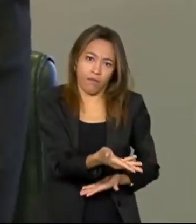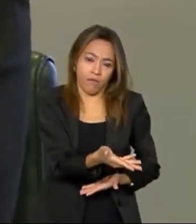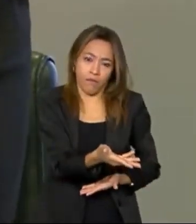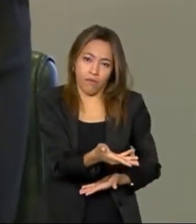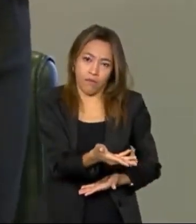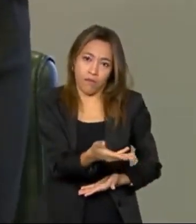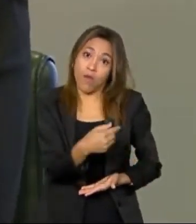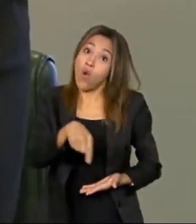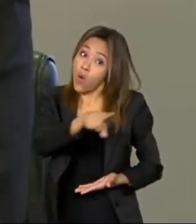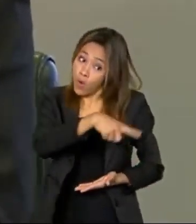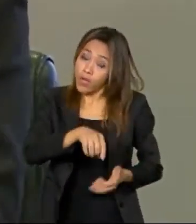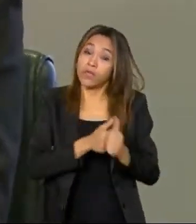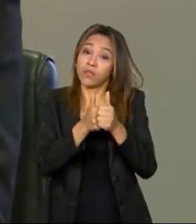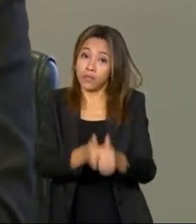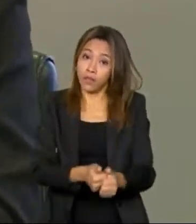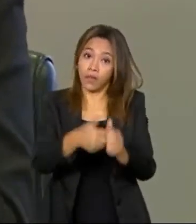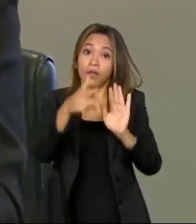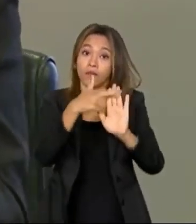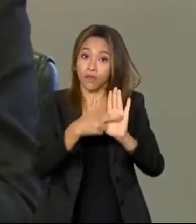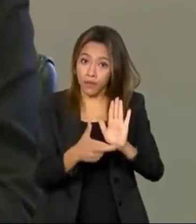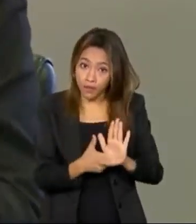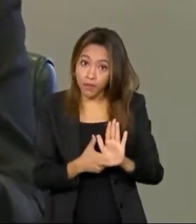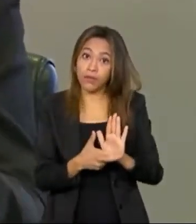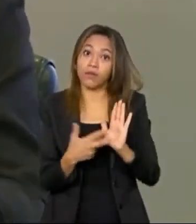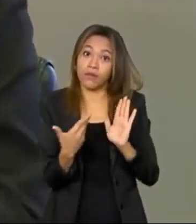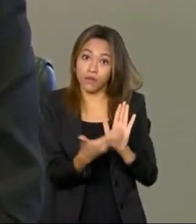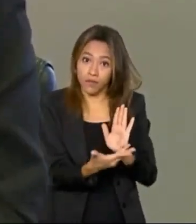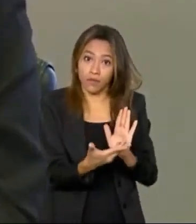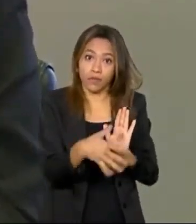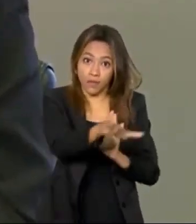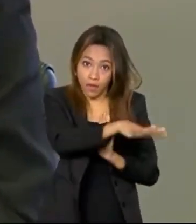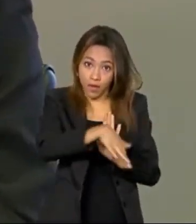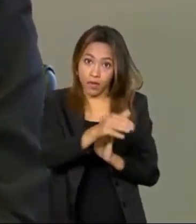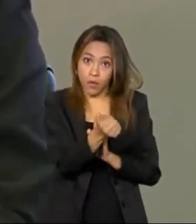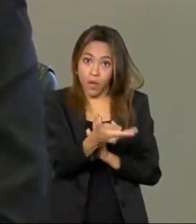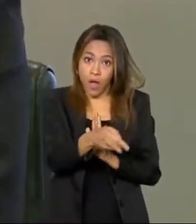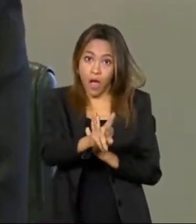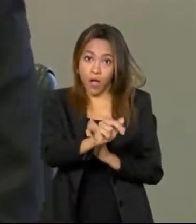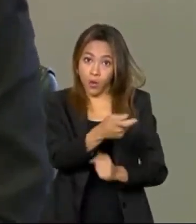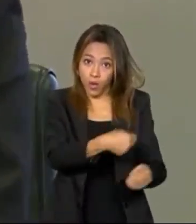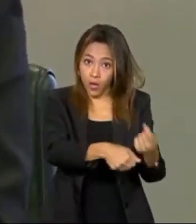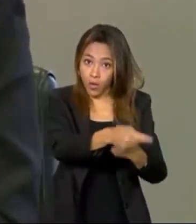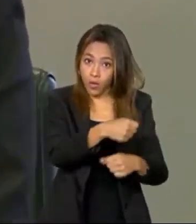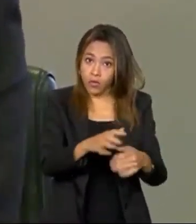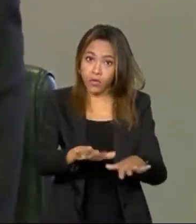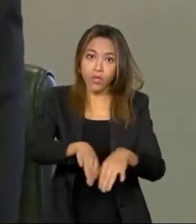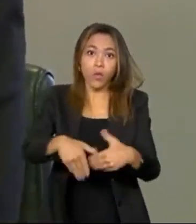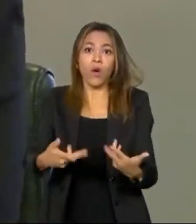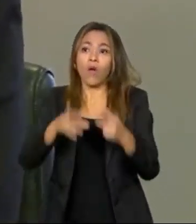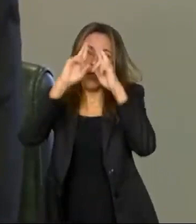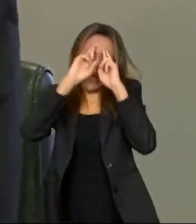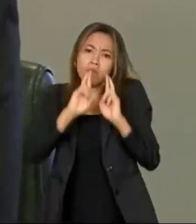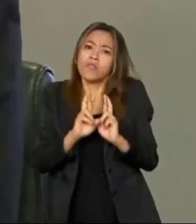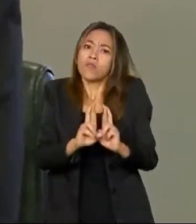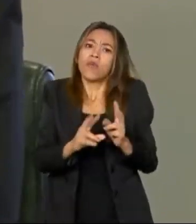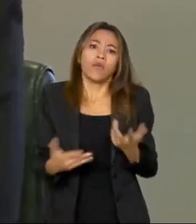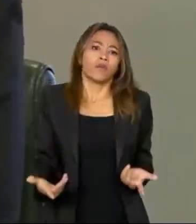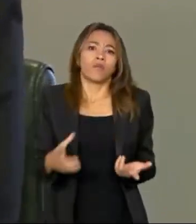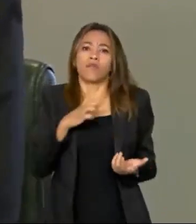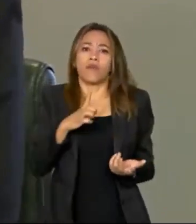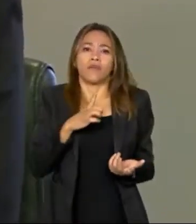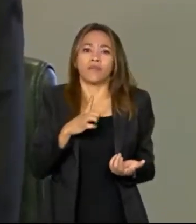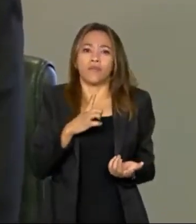Ou o setor está regulado no sistema de débitos e créditos, ou qual é a respeitabilidade que vai ter um título